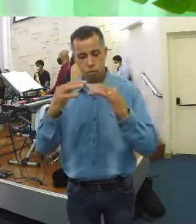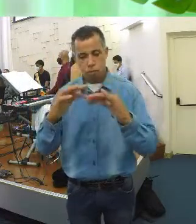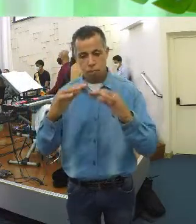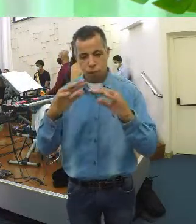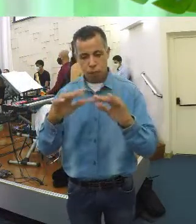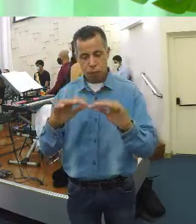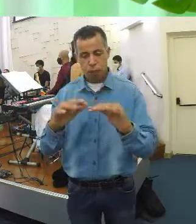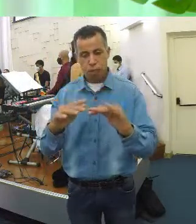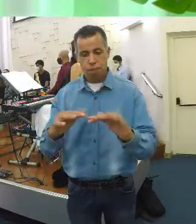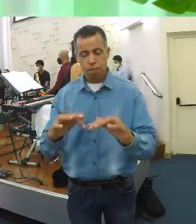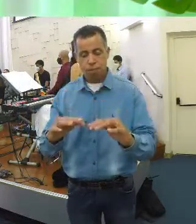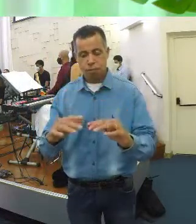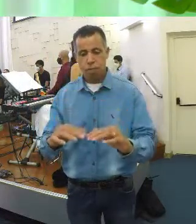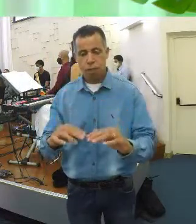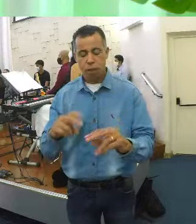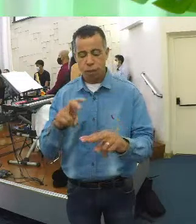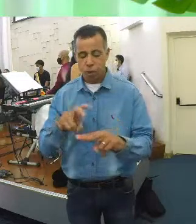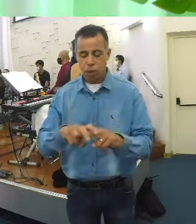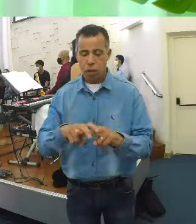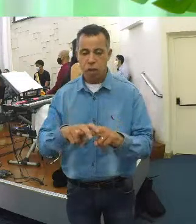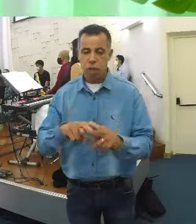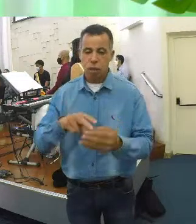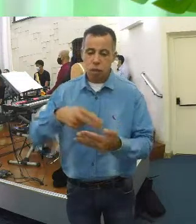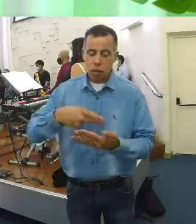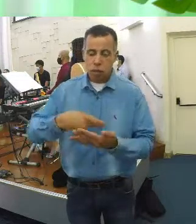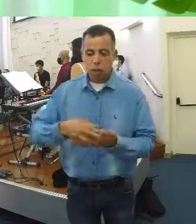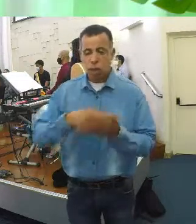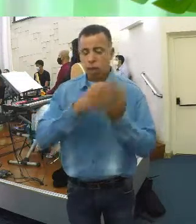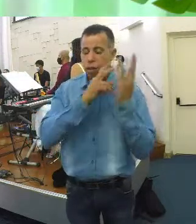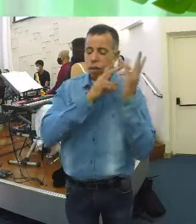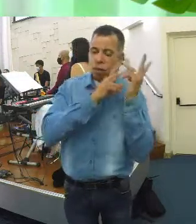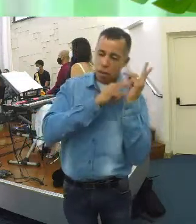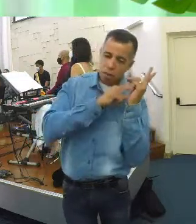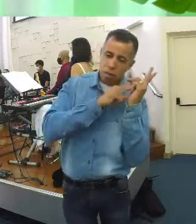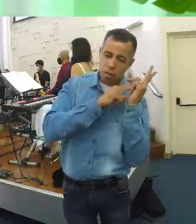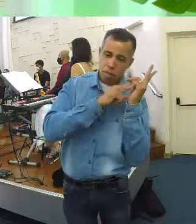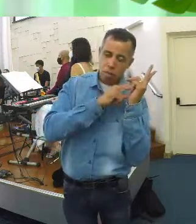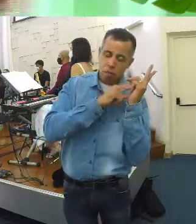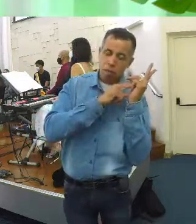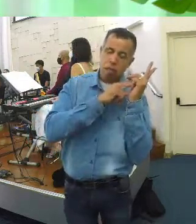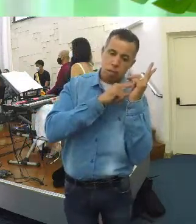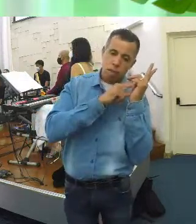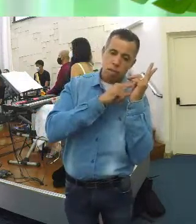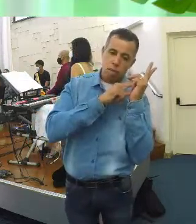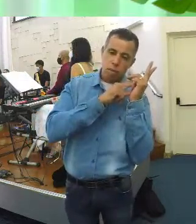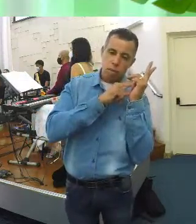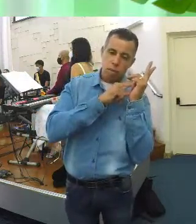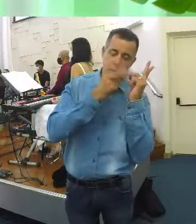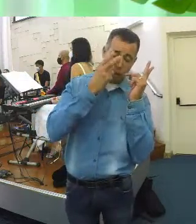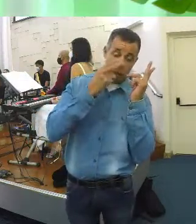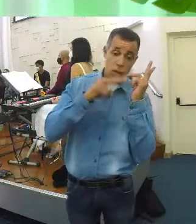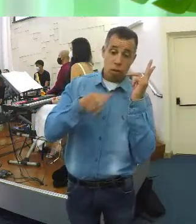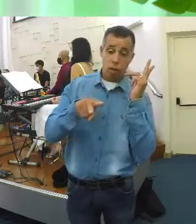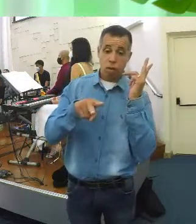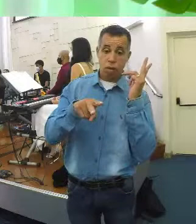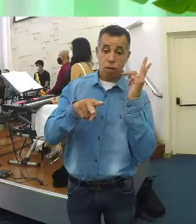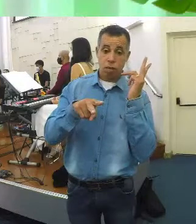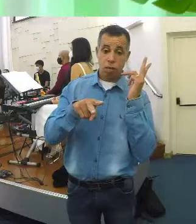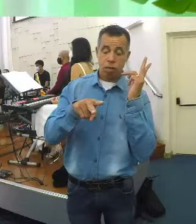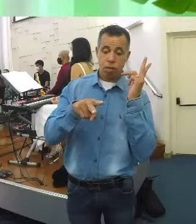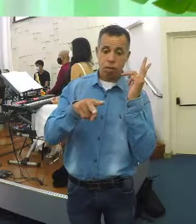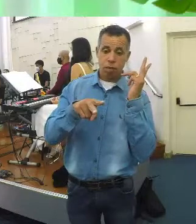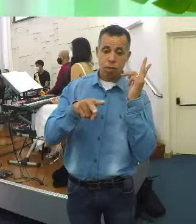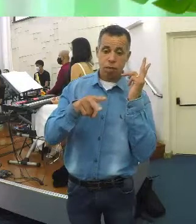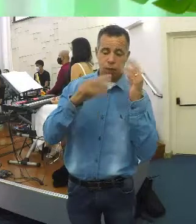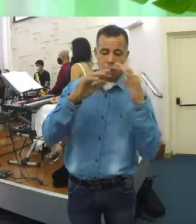já estava exausto e deitou na rocha e virou de lado para adormecer, ele viu que quando a